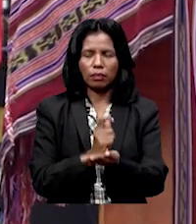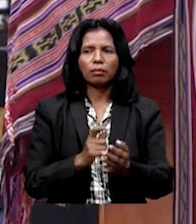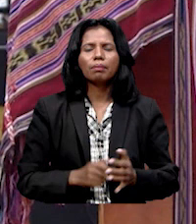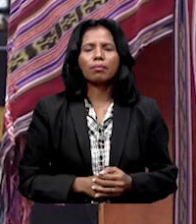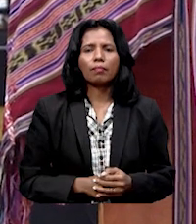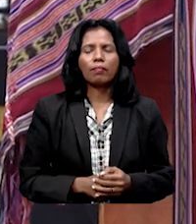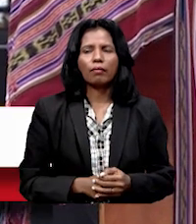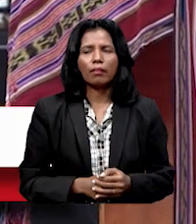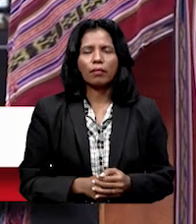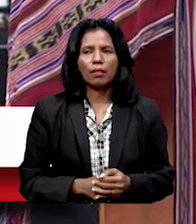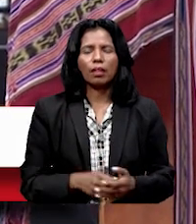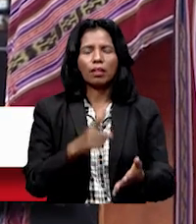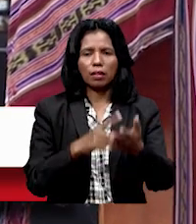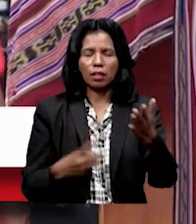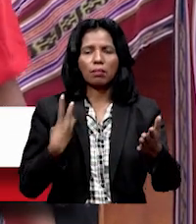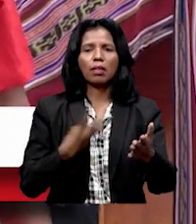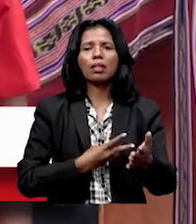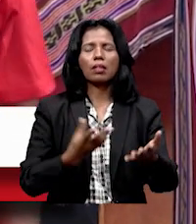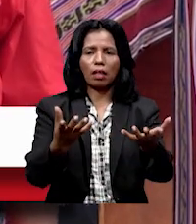Saída Makita Karak